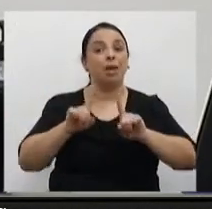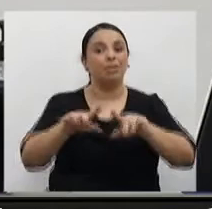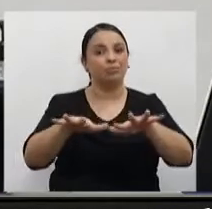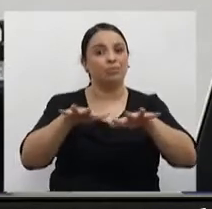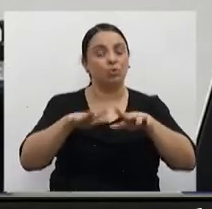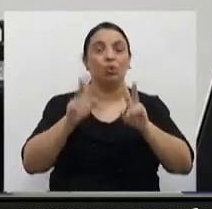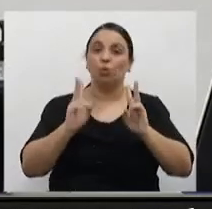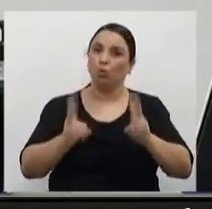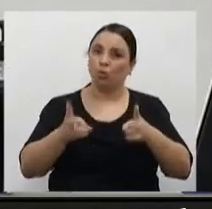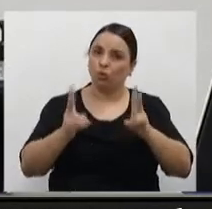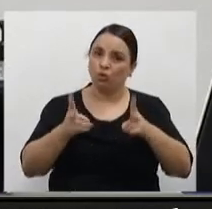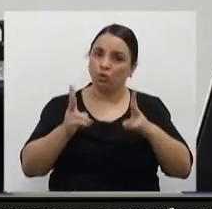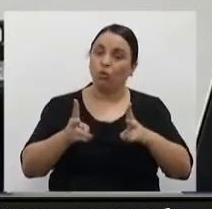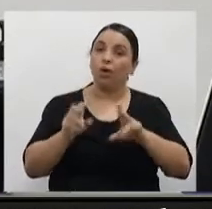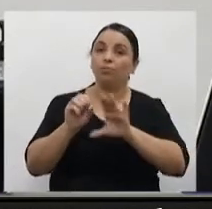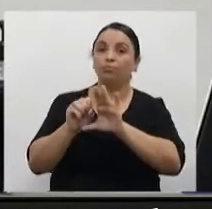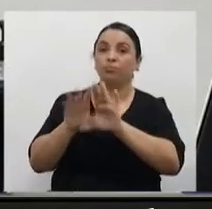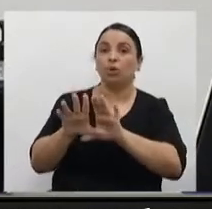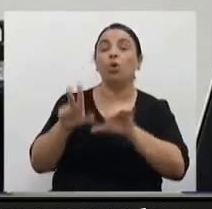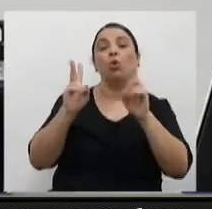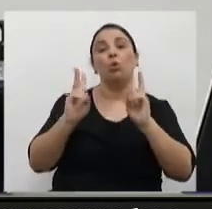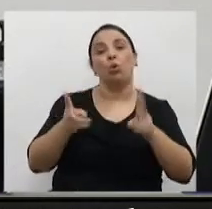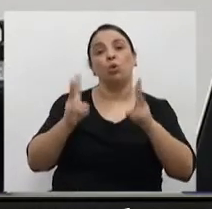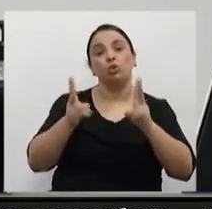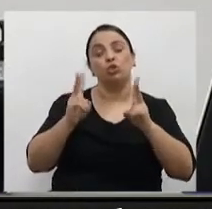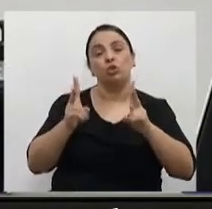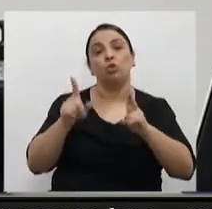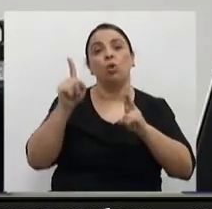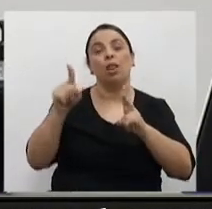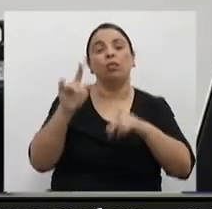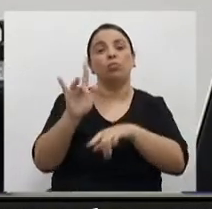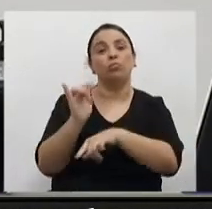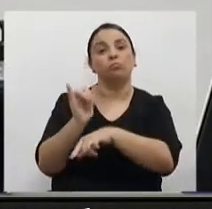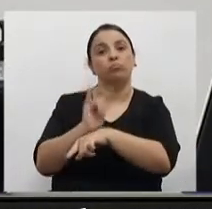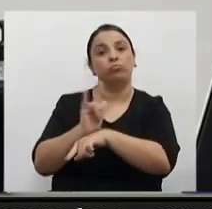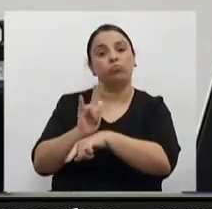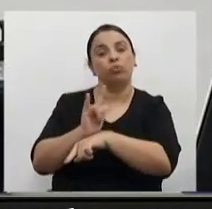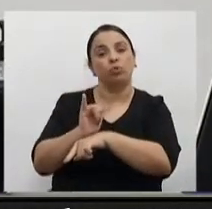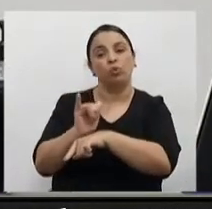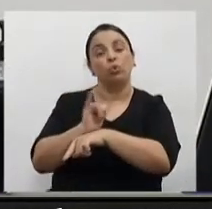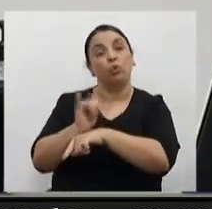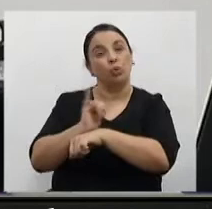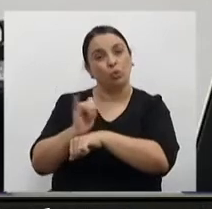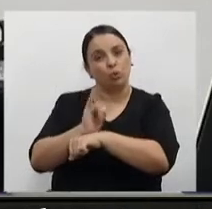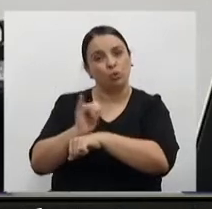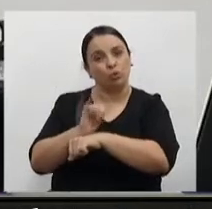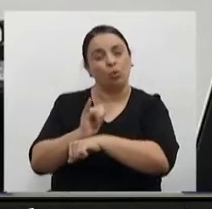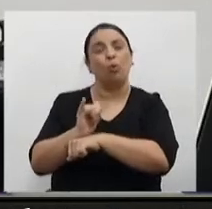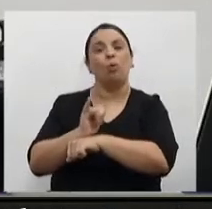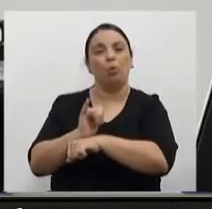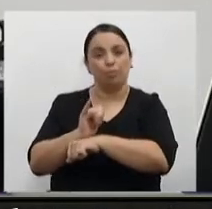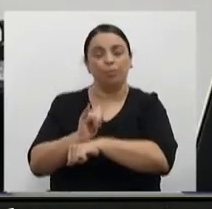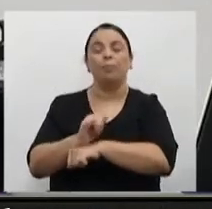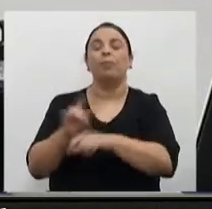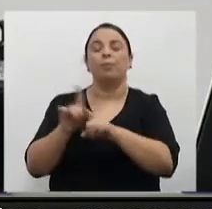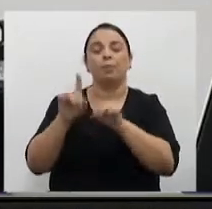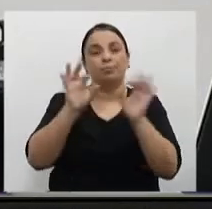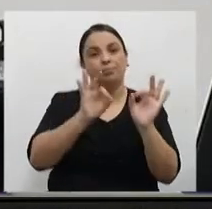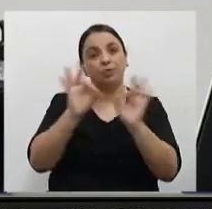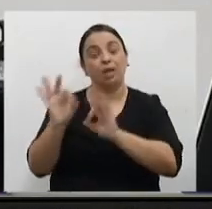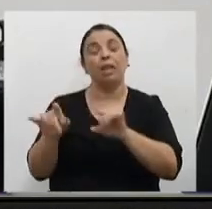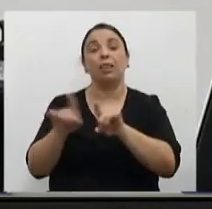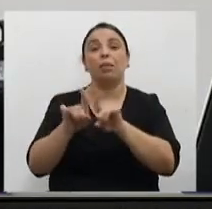nossa transmissão ainda continua via portal da Assembleia Legislativa, tá ok? Pode acompanhar pelo YouTube também da Assembleia